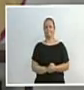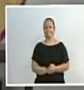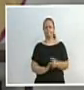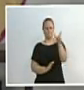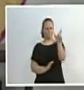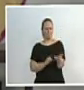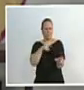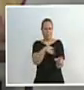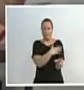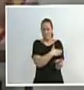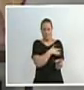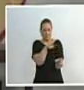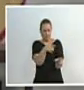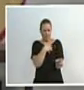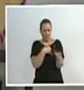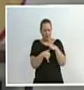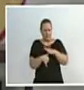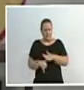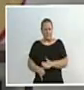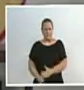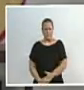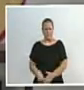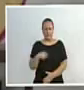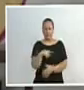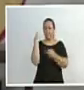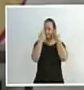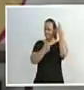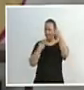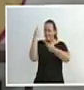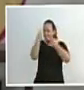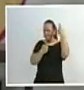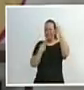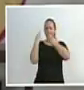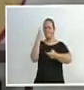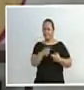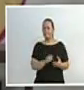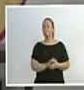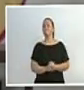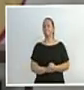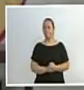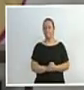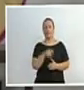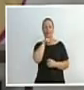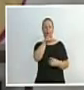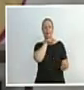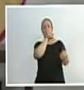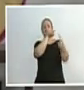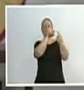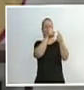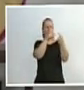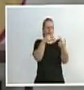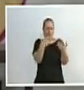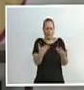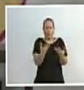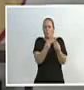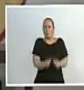desempregado, leva o desempregado ao desespero, tolhe os ideais,